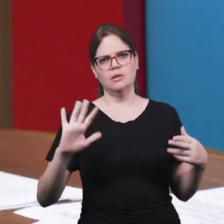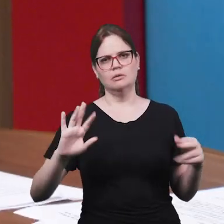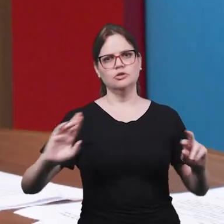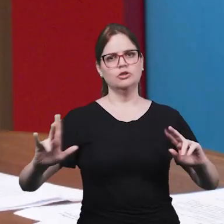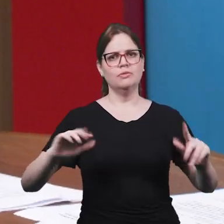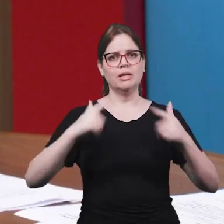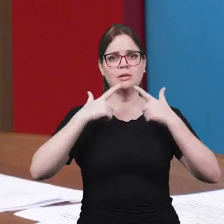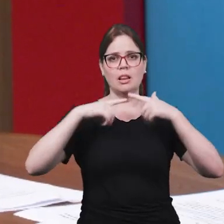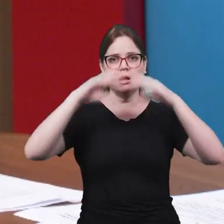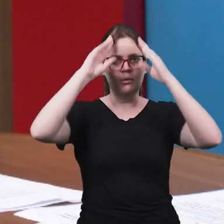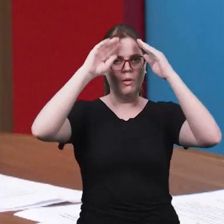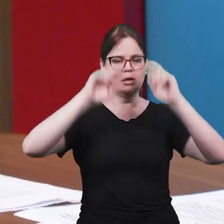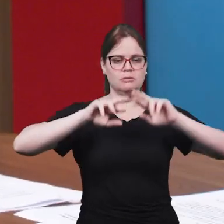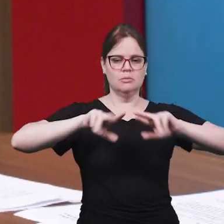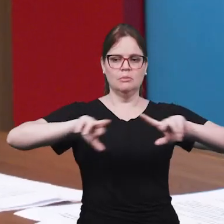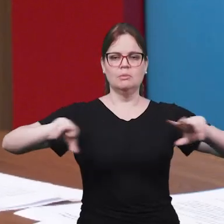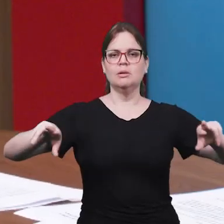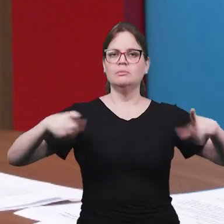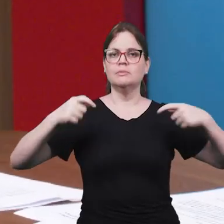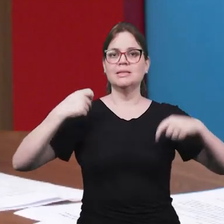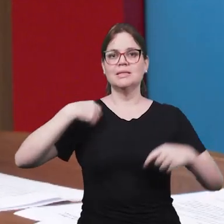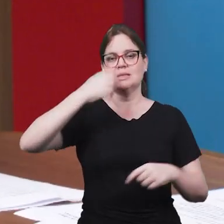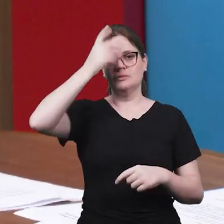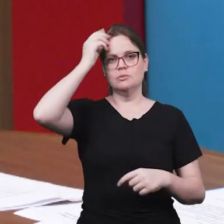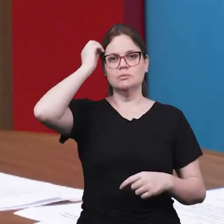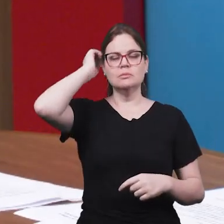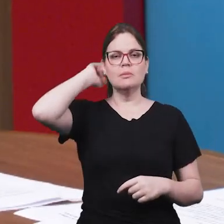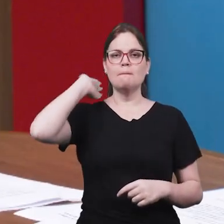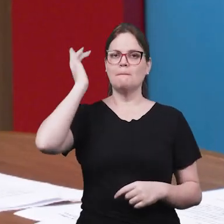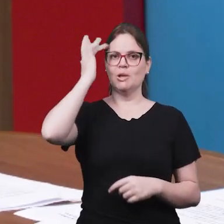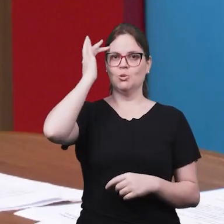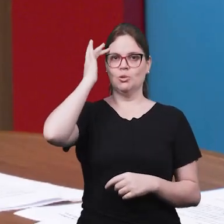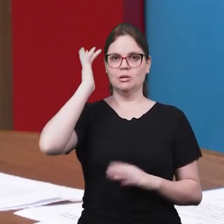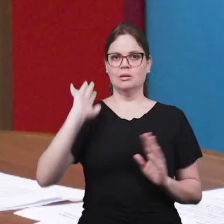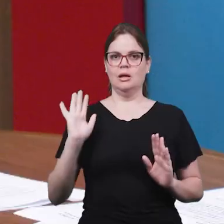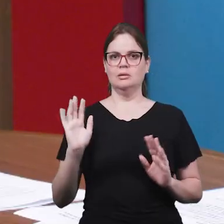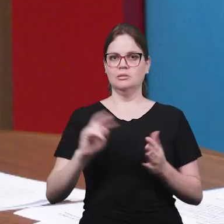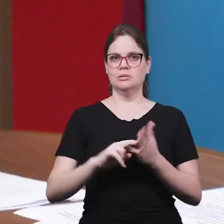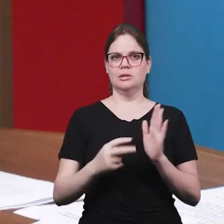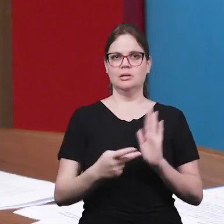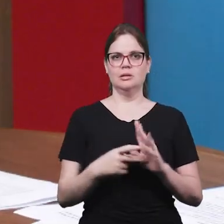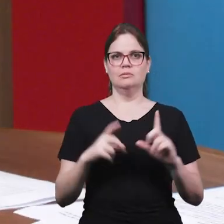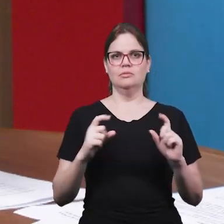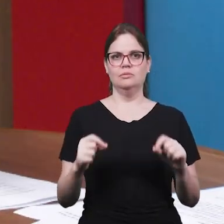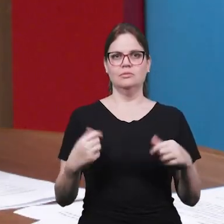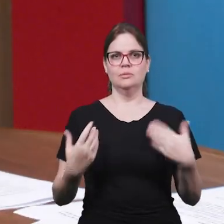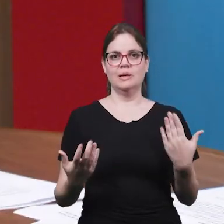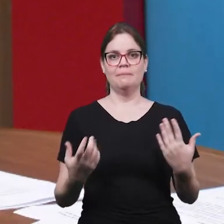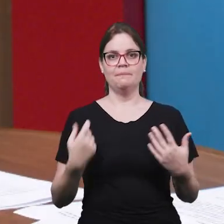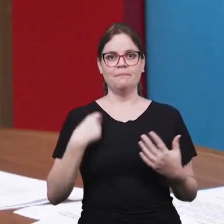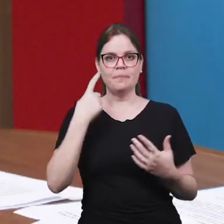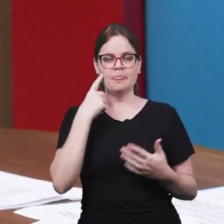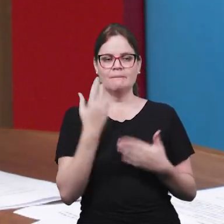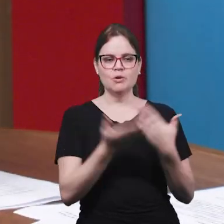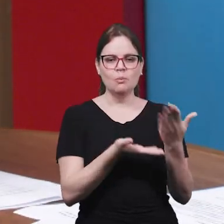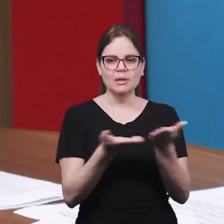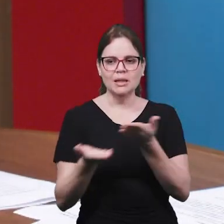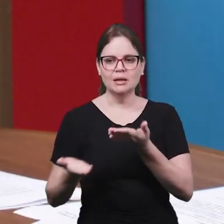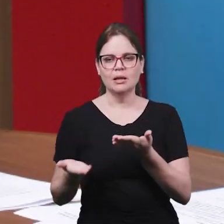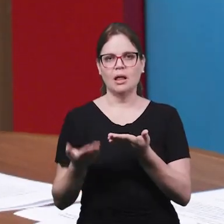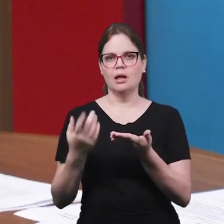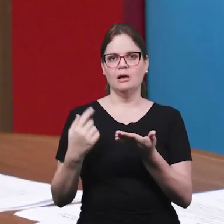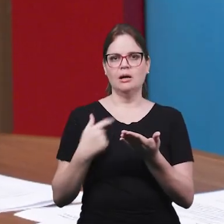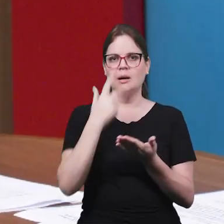Então, assim, a gente tem que demonstrar maturidade, mas não significa que nós vamos perder, né, aquela amabilidade, né, de tratar com